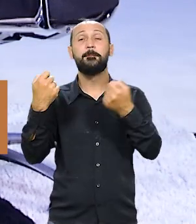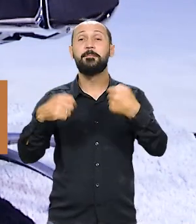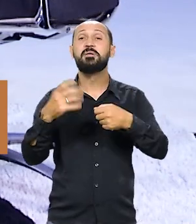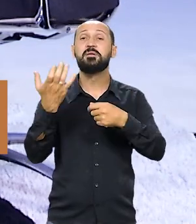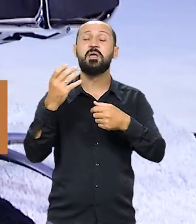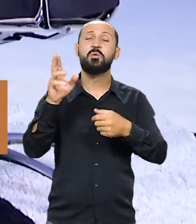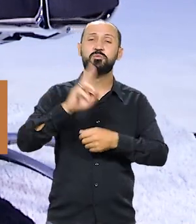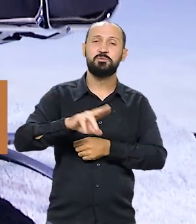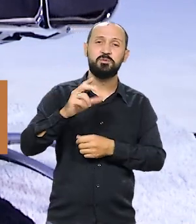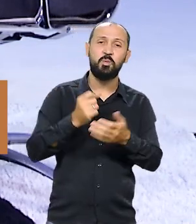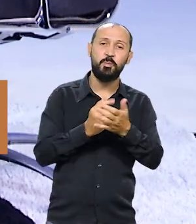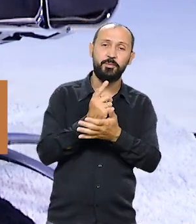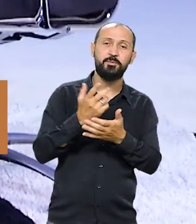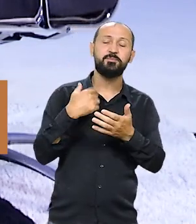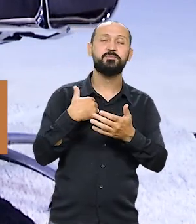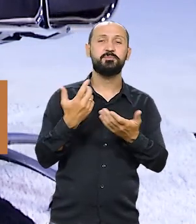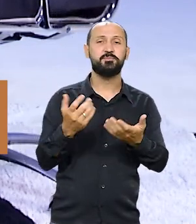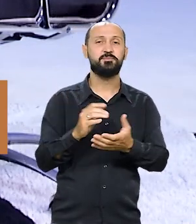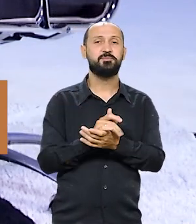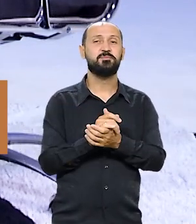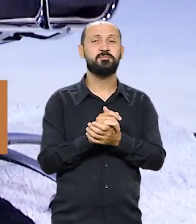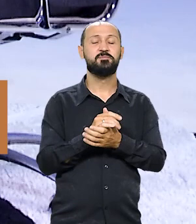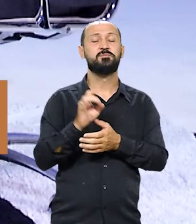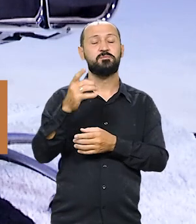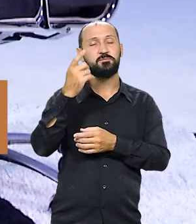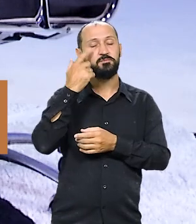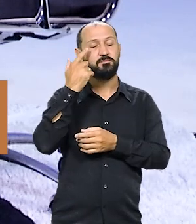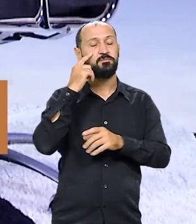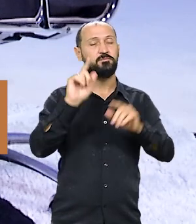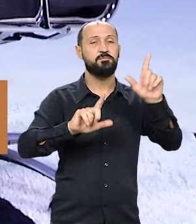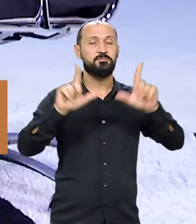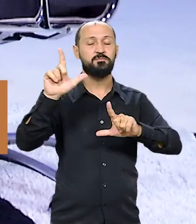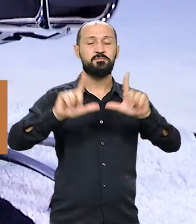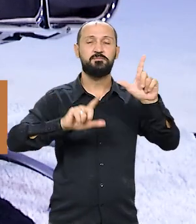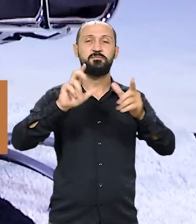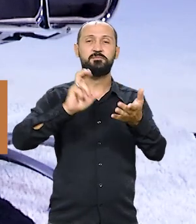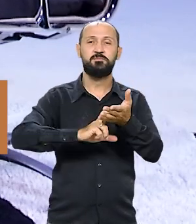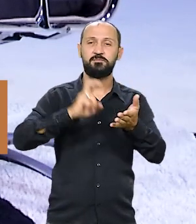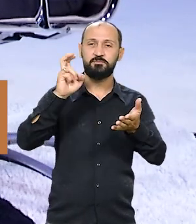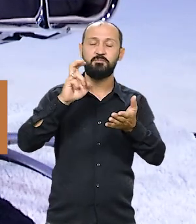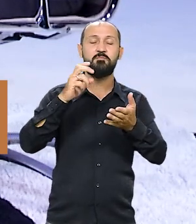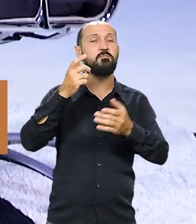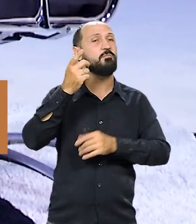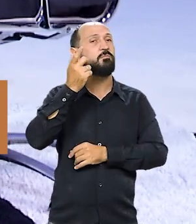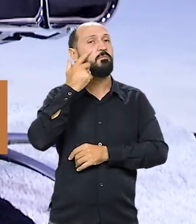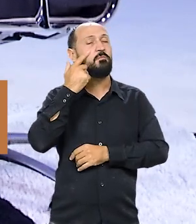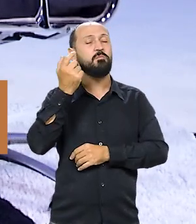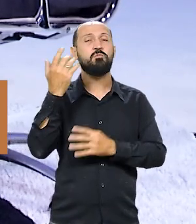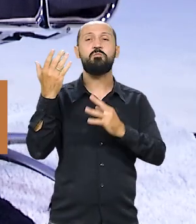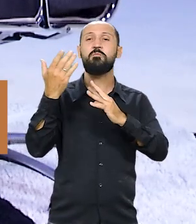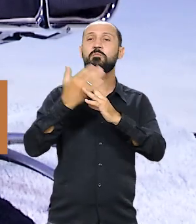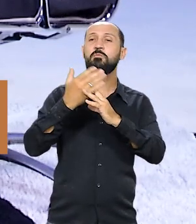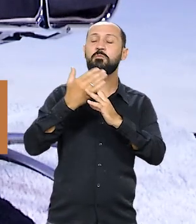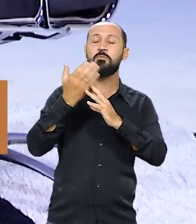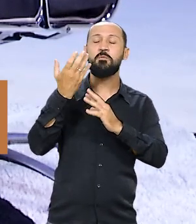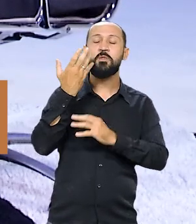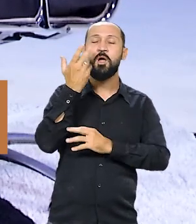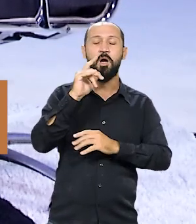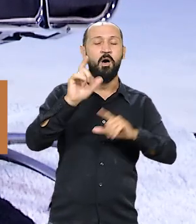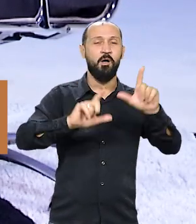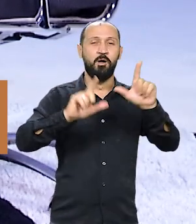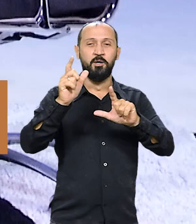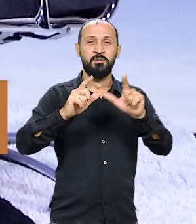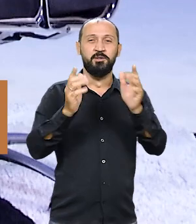precisam consumir, porque você é levado a isso. Basta você ligar a televisão de manhã e ver o intervalo do desenho infantil.